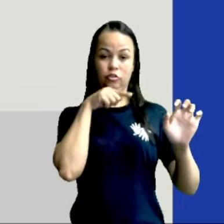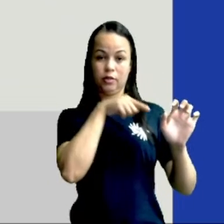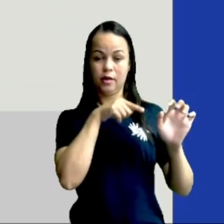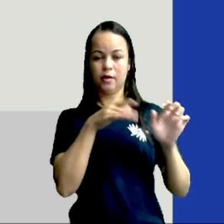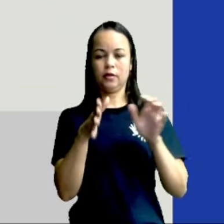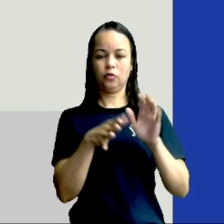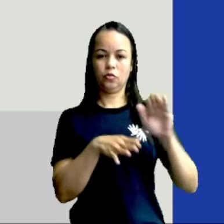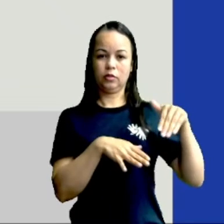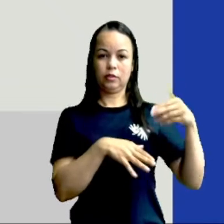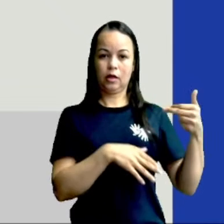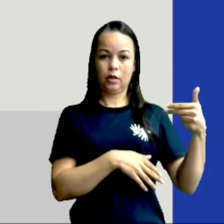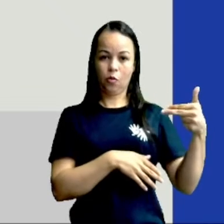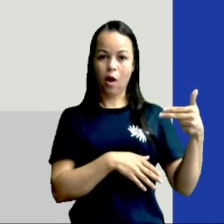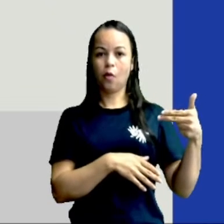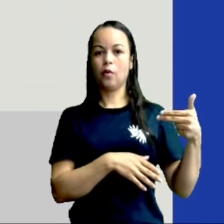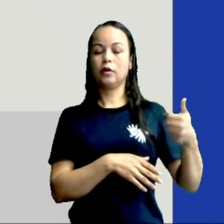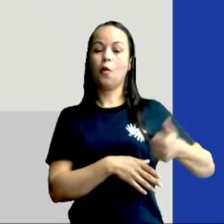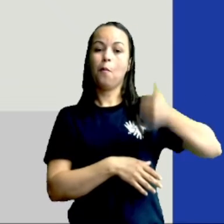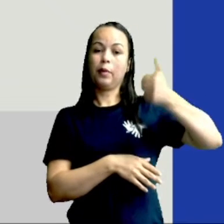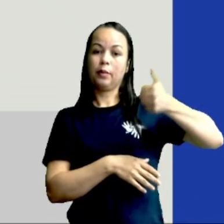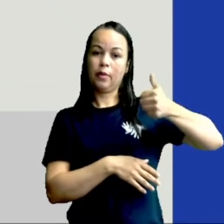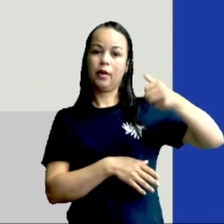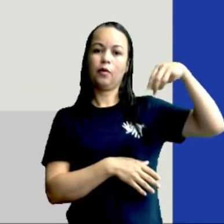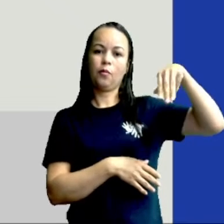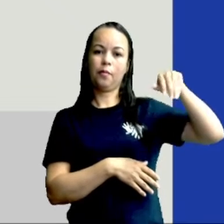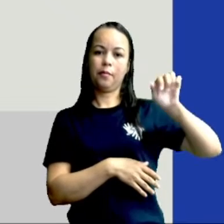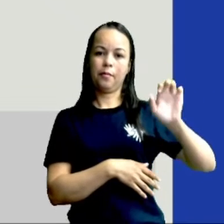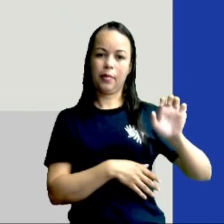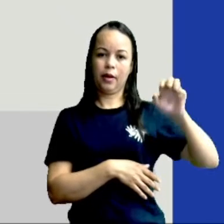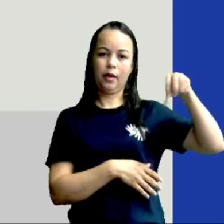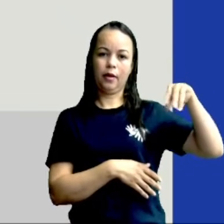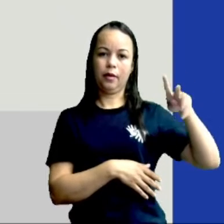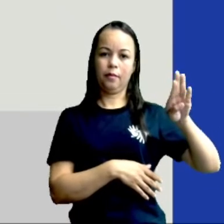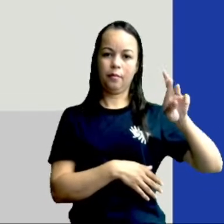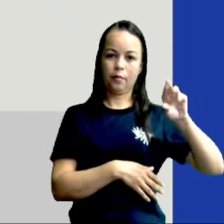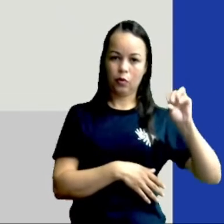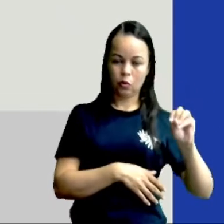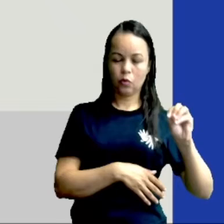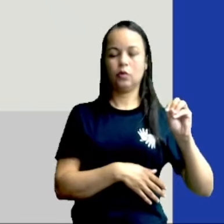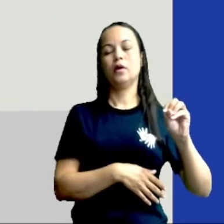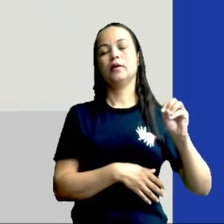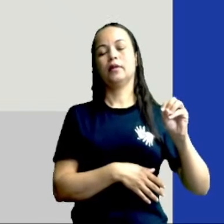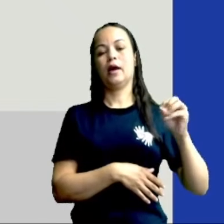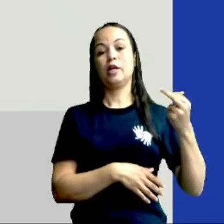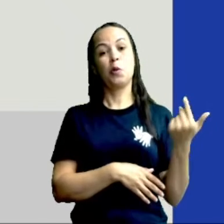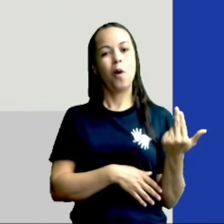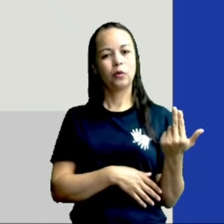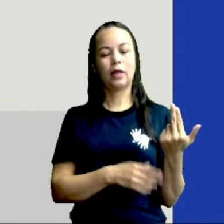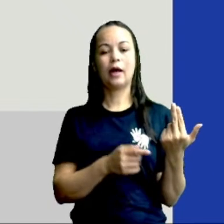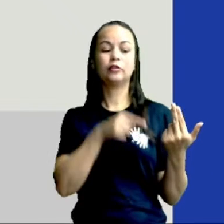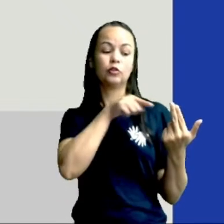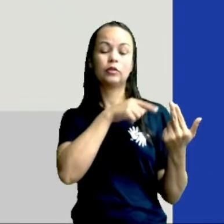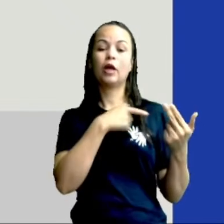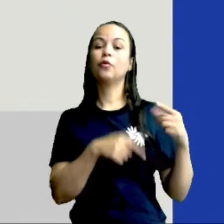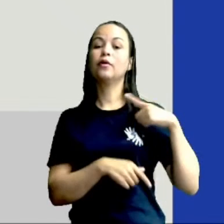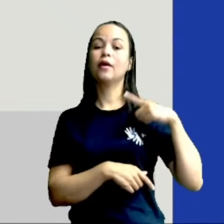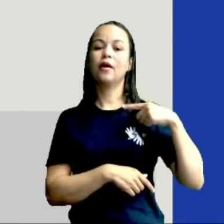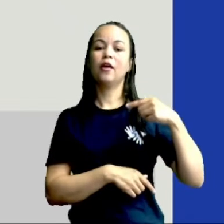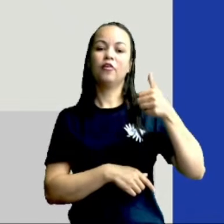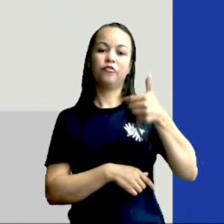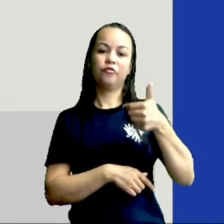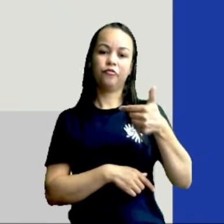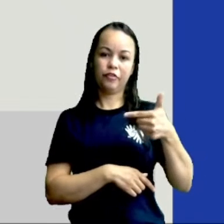é chamada de primeiro membro da igualdade. Então, o primeiro membro aí dessa igualdade eu tenho quem? 20 mais